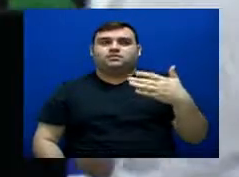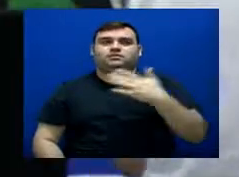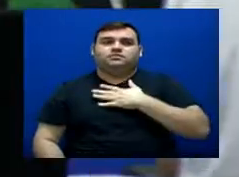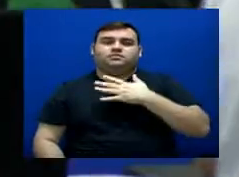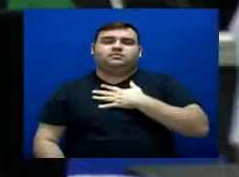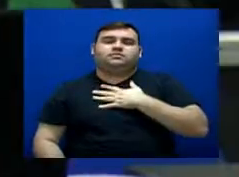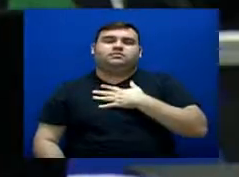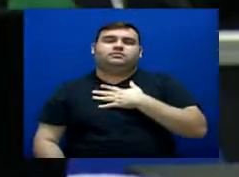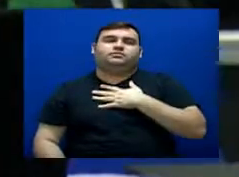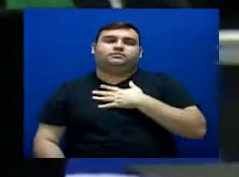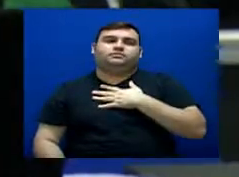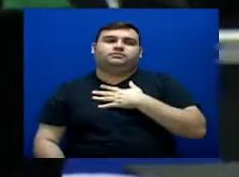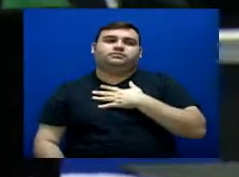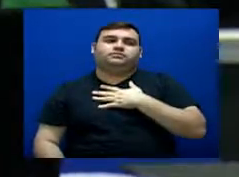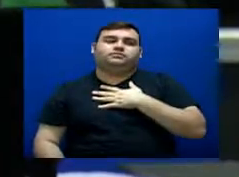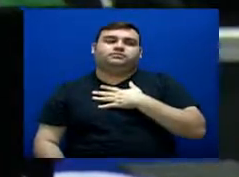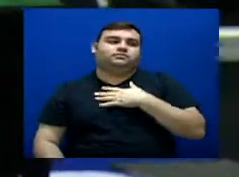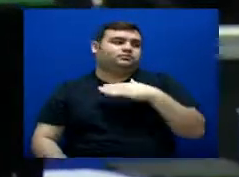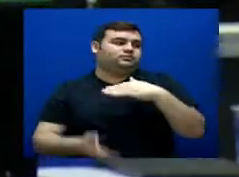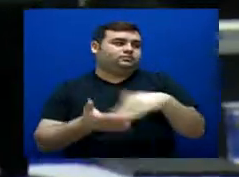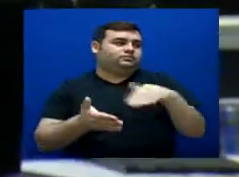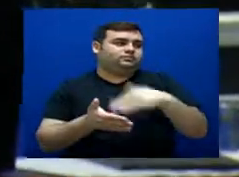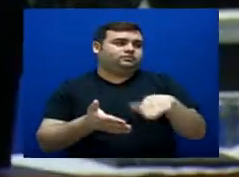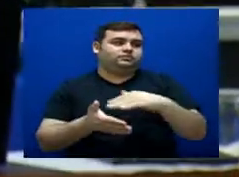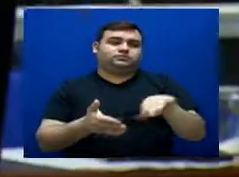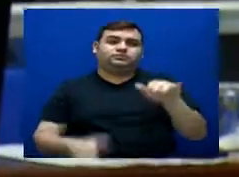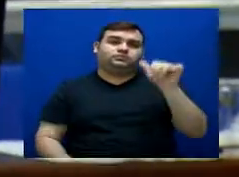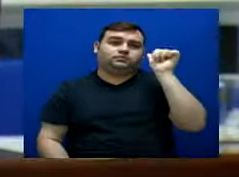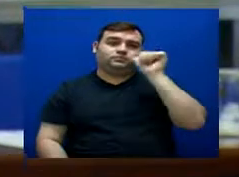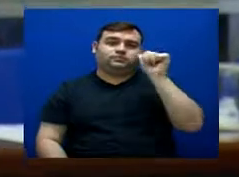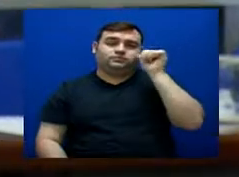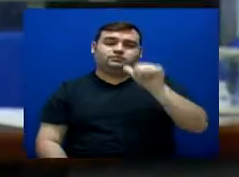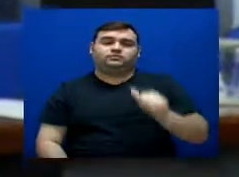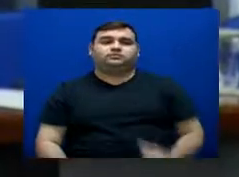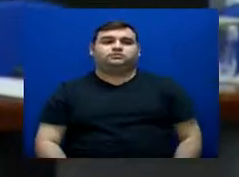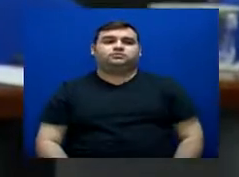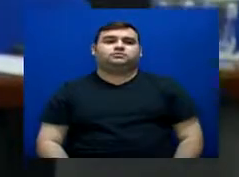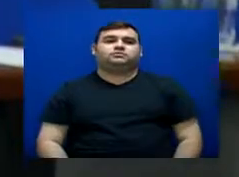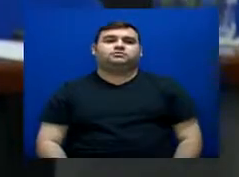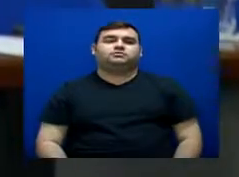destaque o meu, senhora secretária.